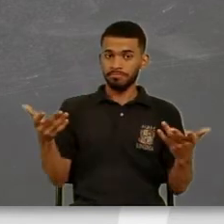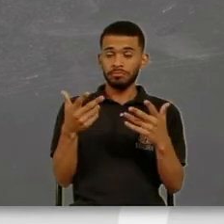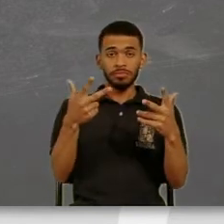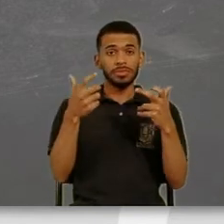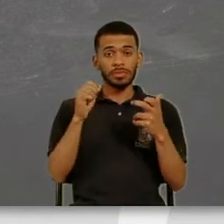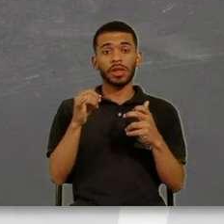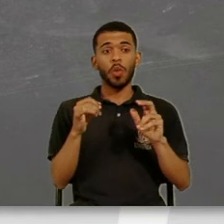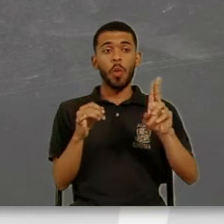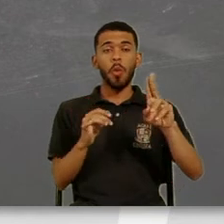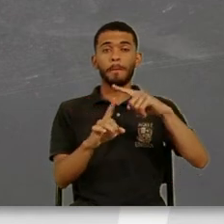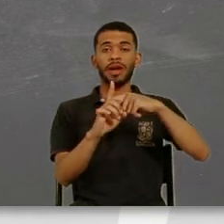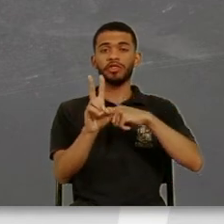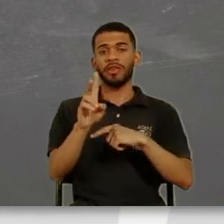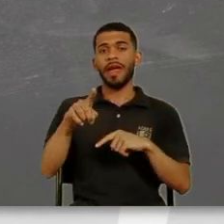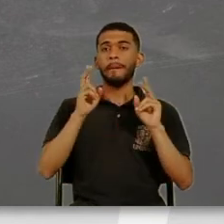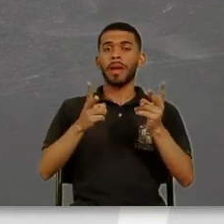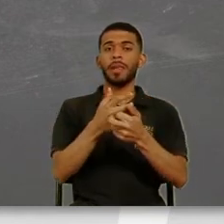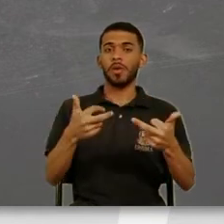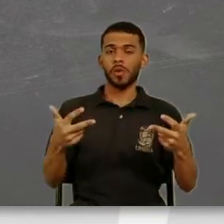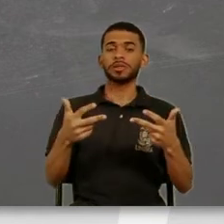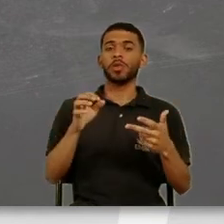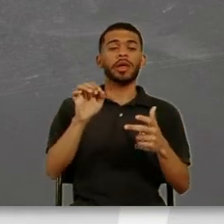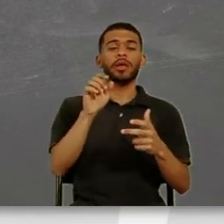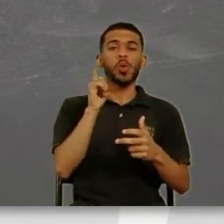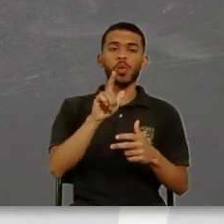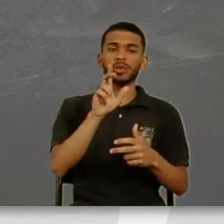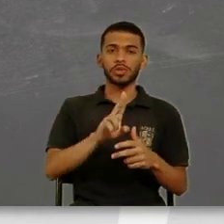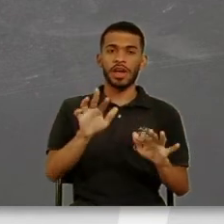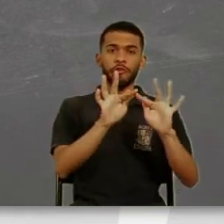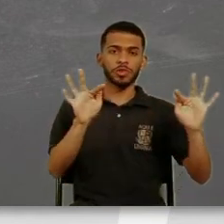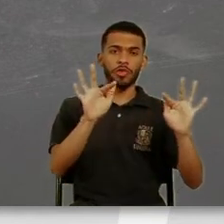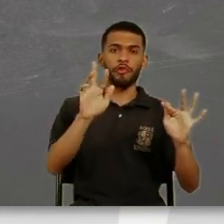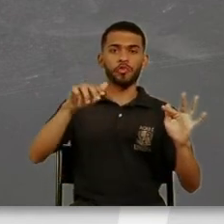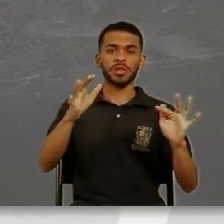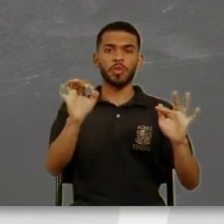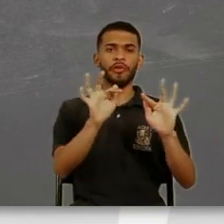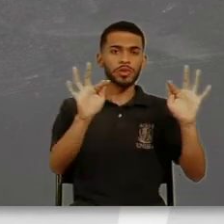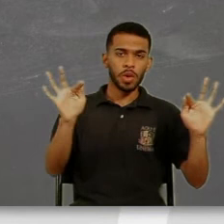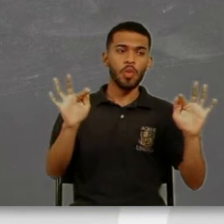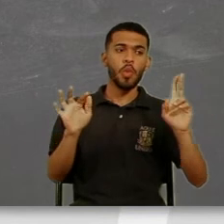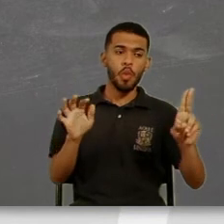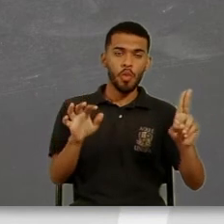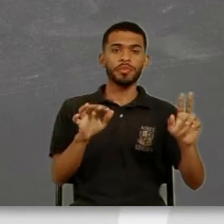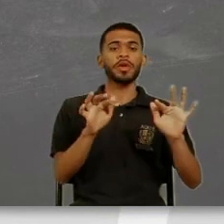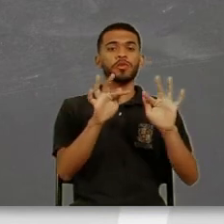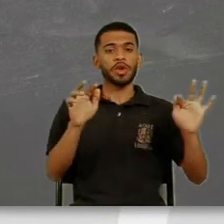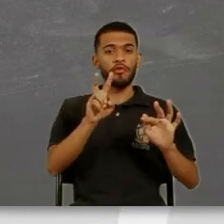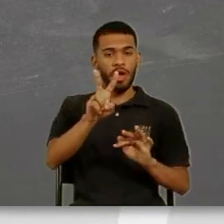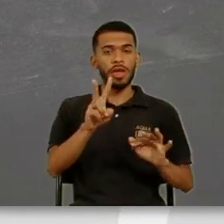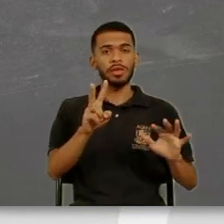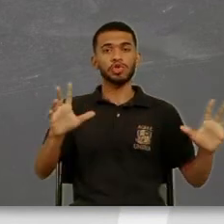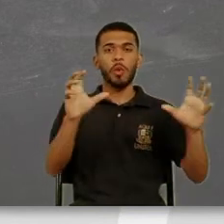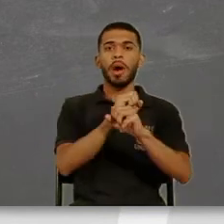mais v é a mesma coisa que aplicar a função em u, aplicar a função em v e somar